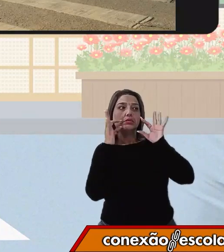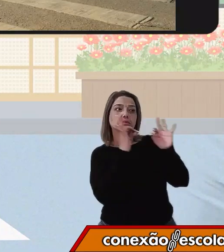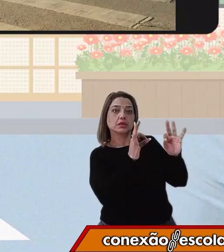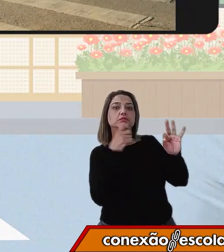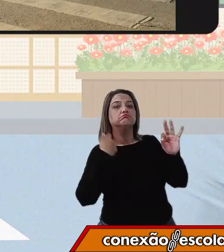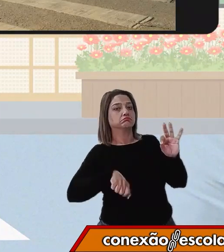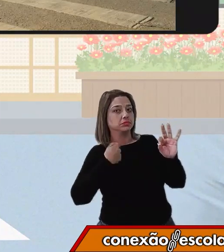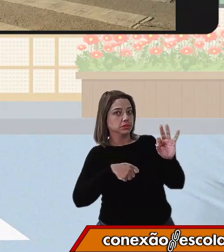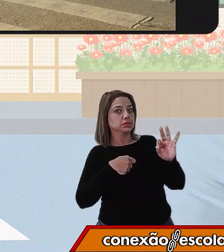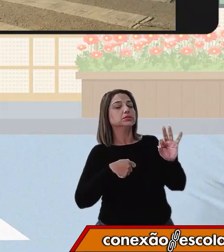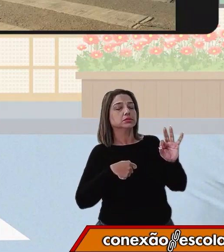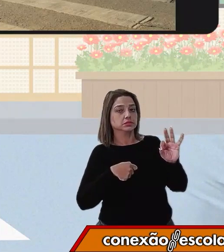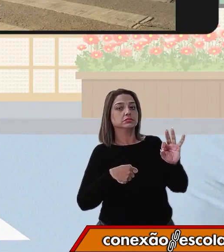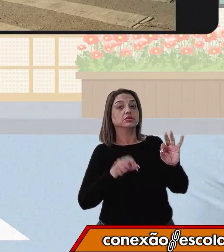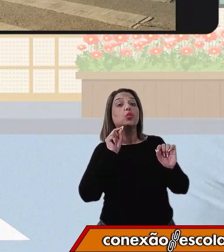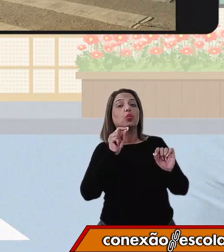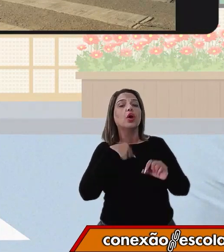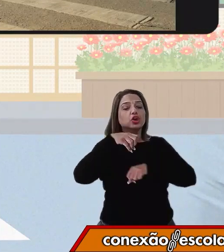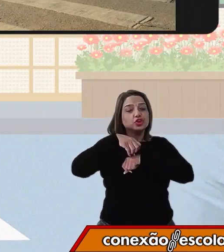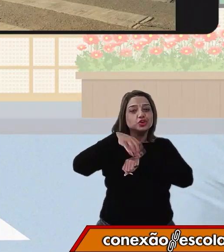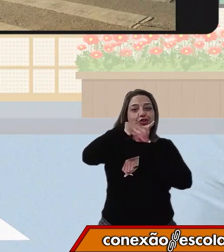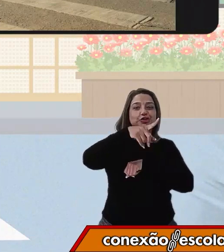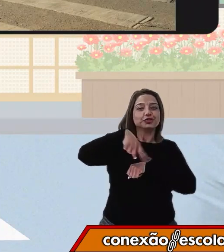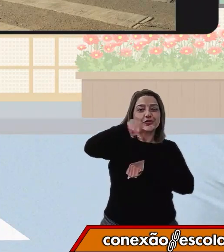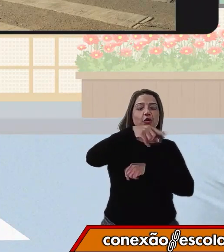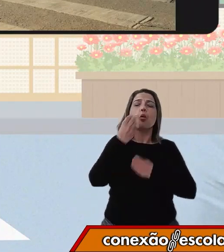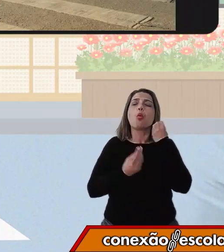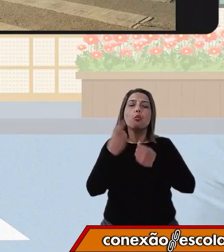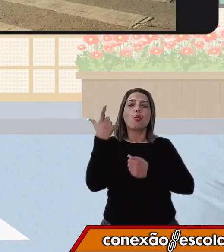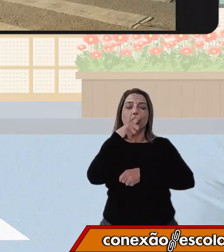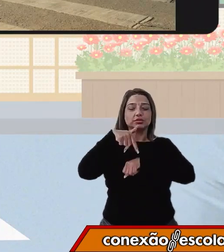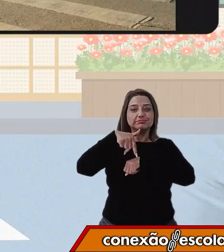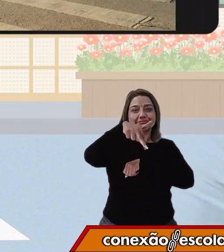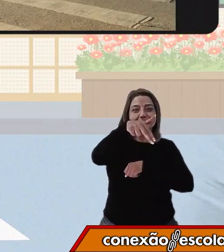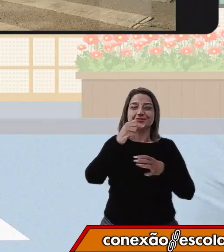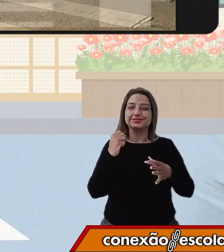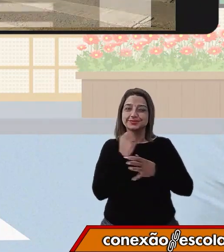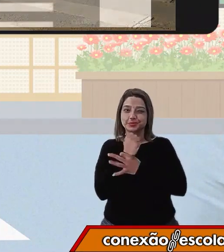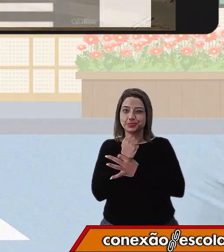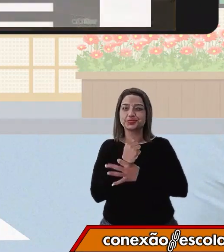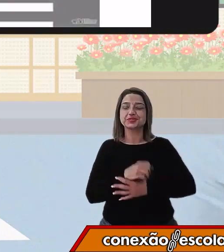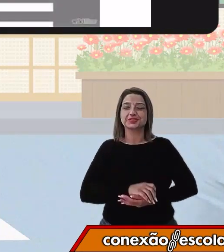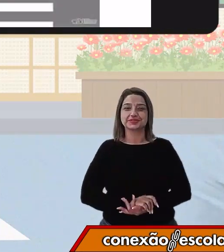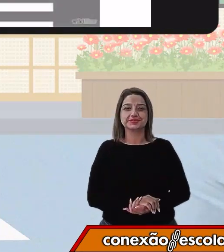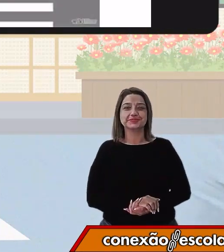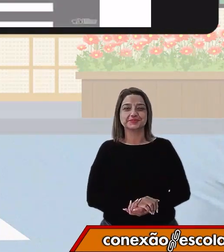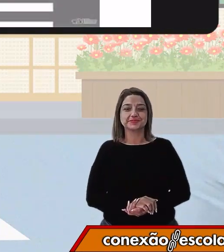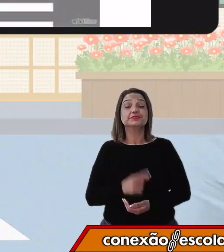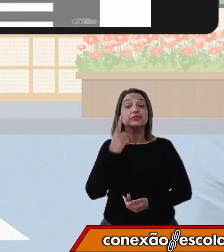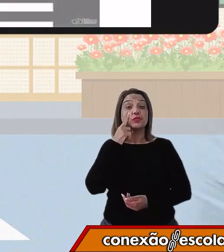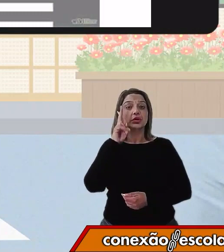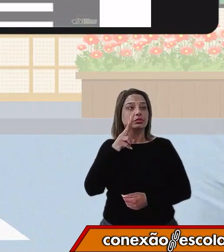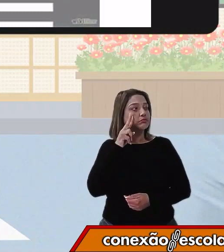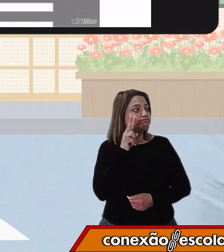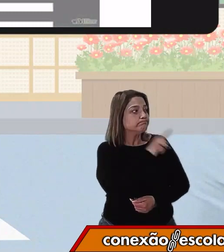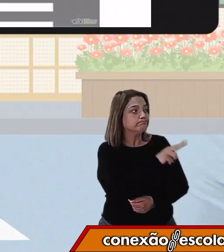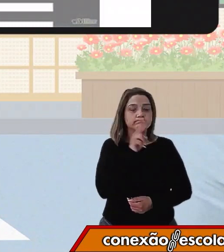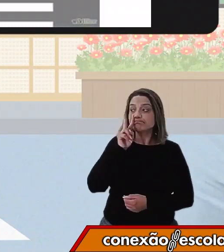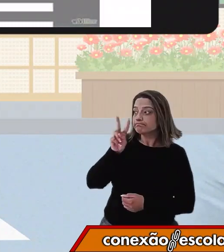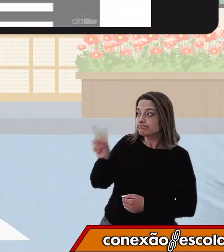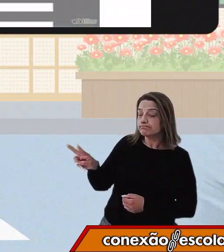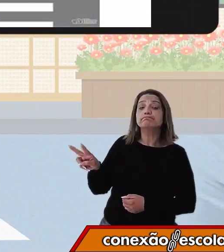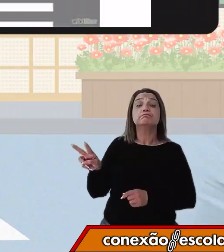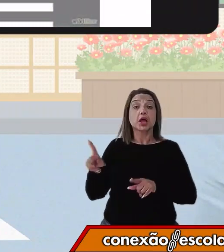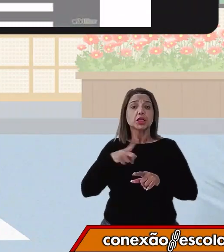atenção e aqui vão algumas dicas de como atravessar com segurança olhe sempre para os dois